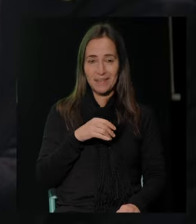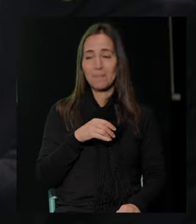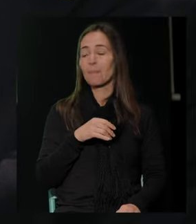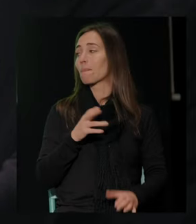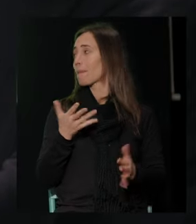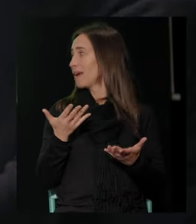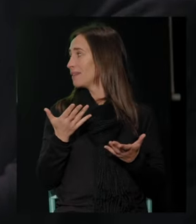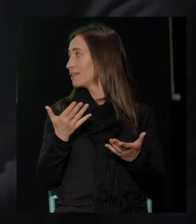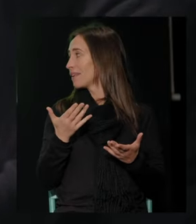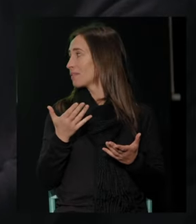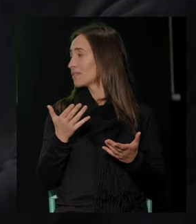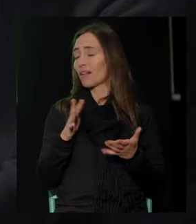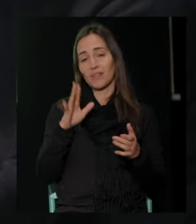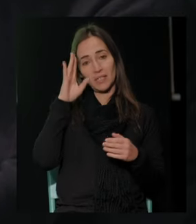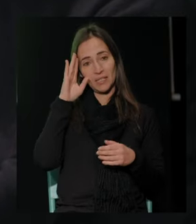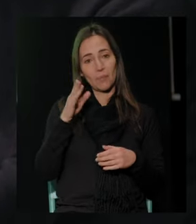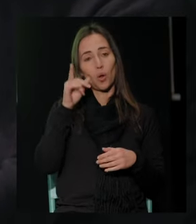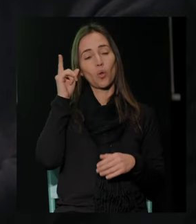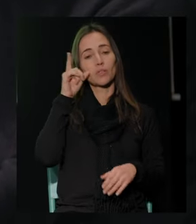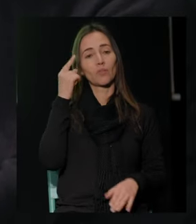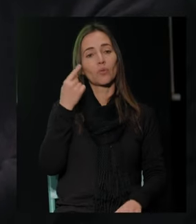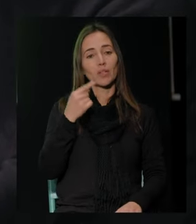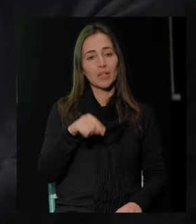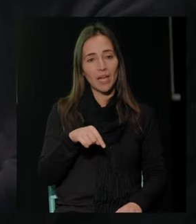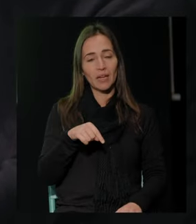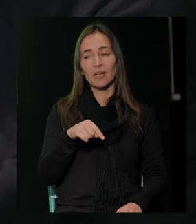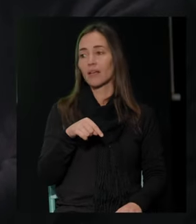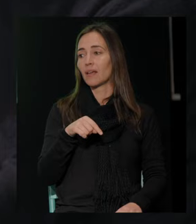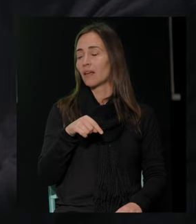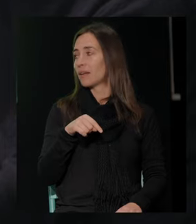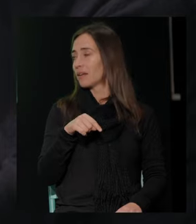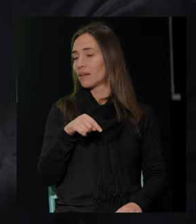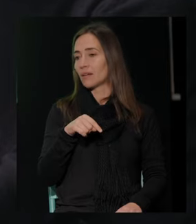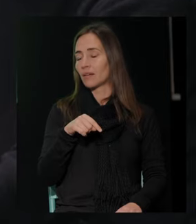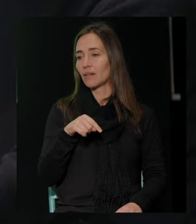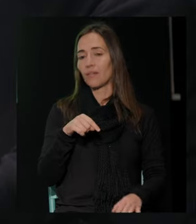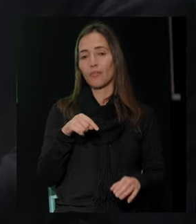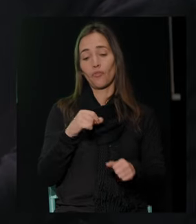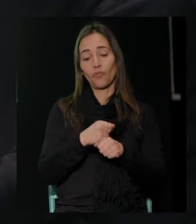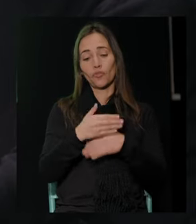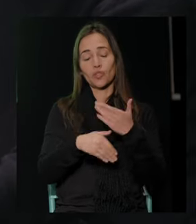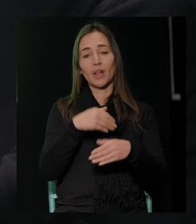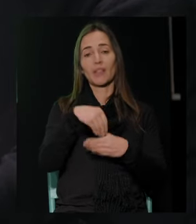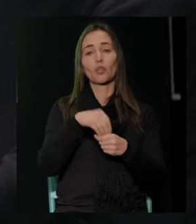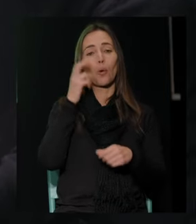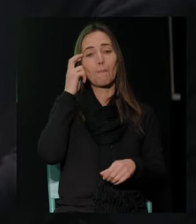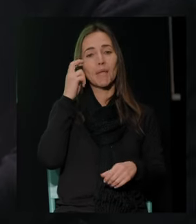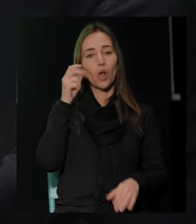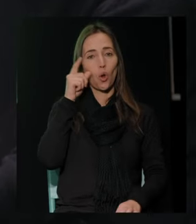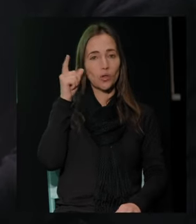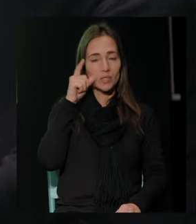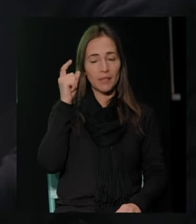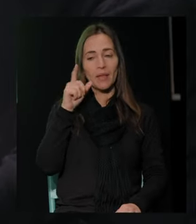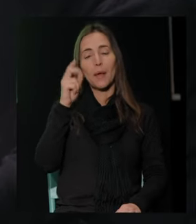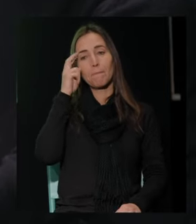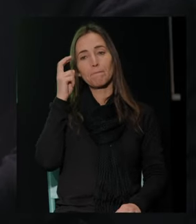então se calhar já sabe que Lousada tem o BioLousada, não é? A Câmara funciona e dentro do BioLousada tem o